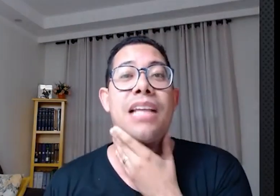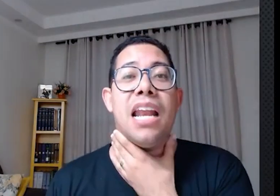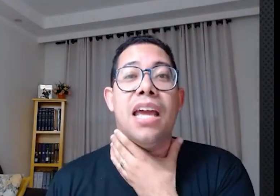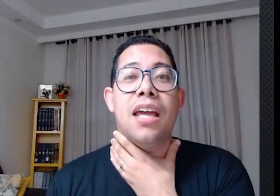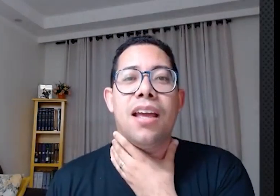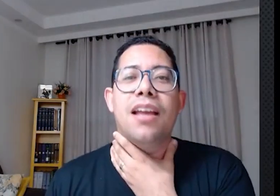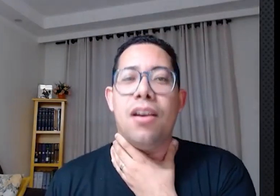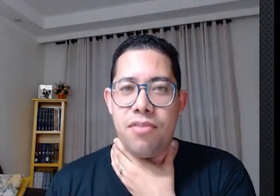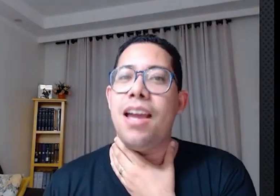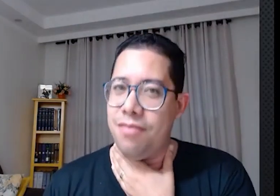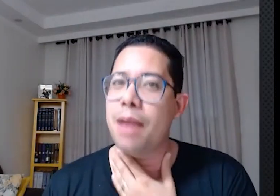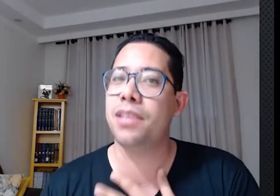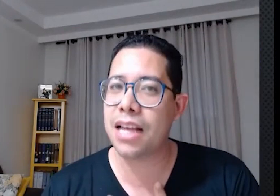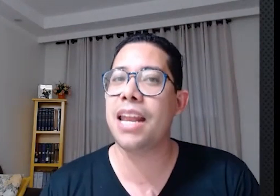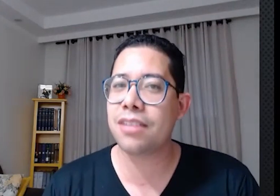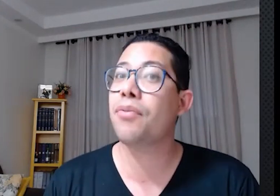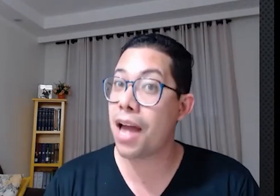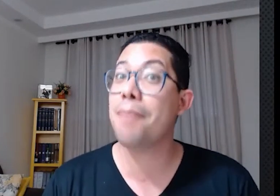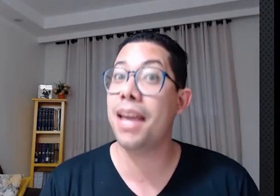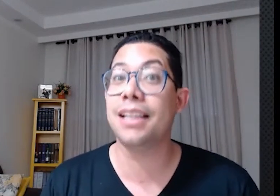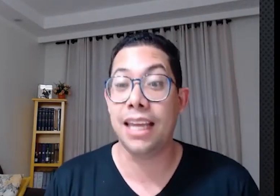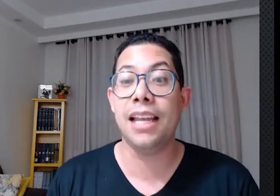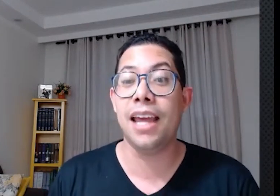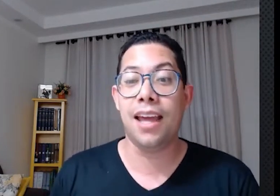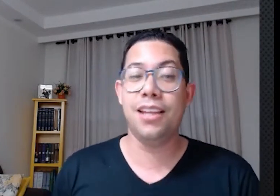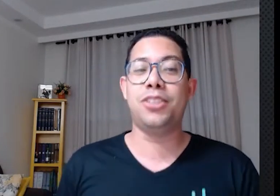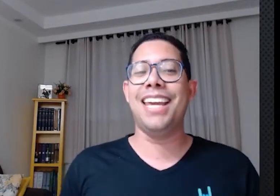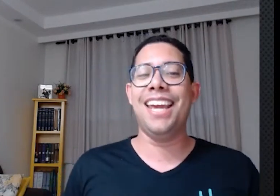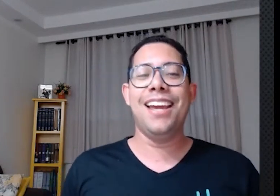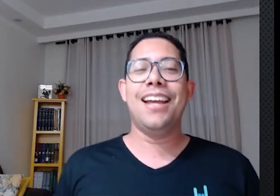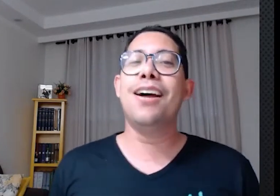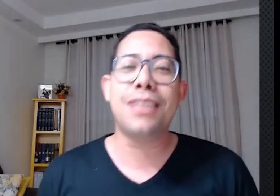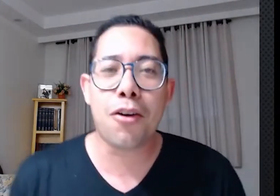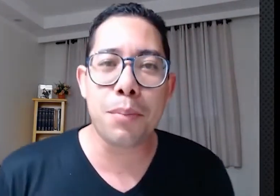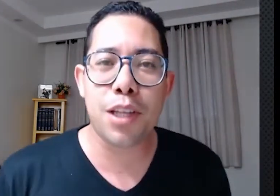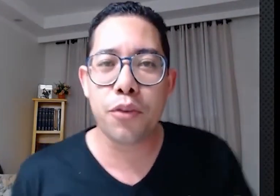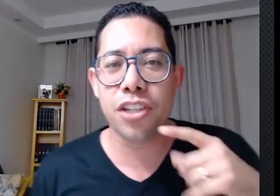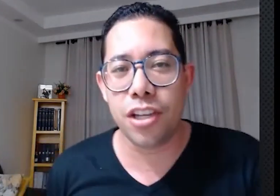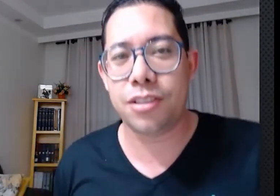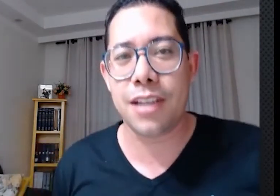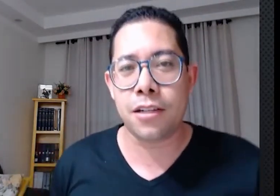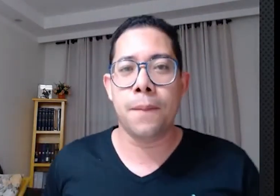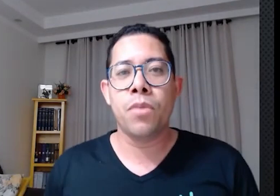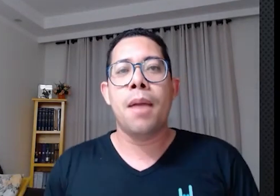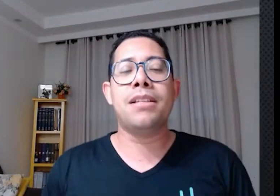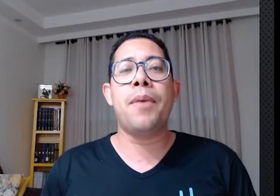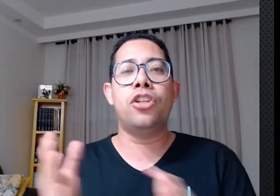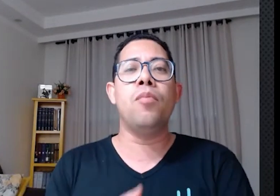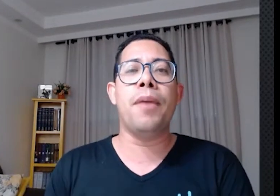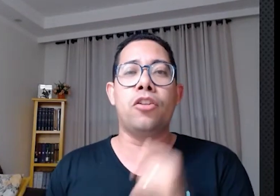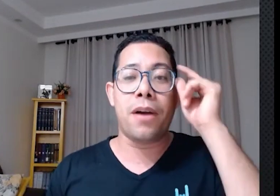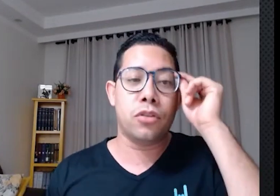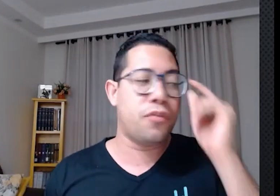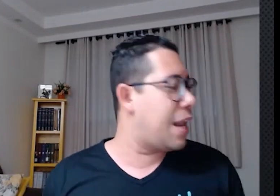vai precisar ler. Não, vai precisar ler a sua ferramenta, tem que ler. Isso aí não tem como você fugir disso, certo? Mas a